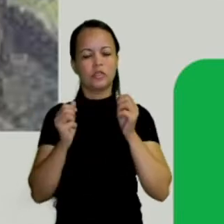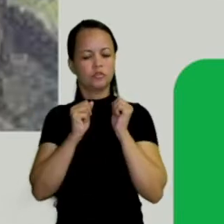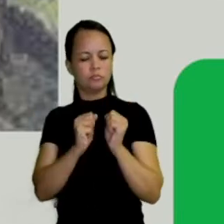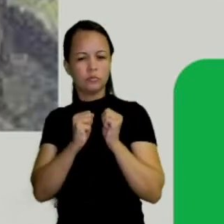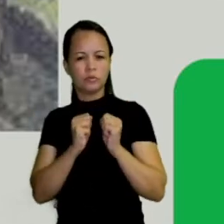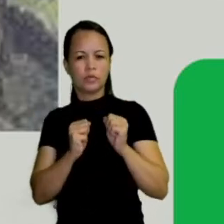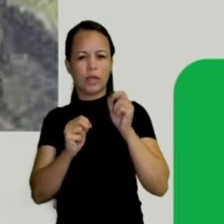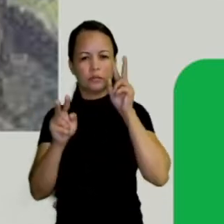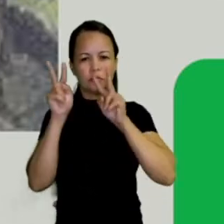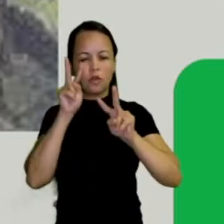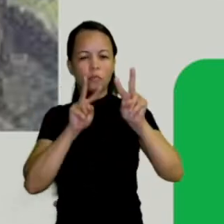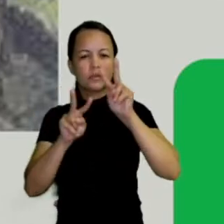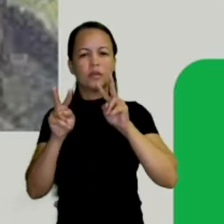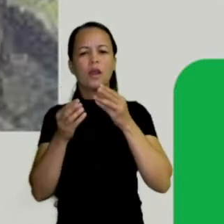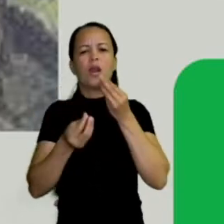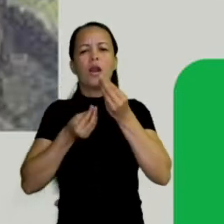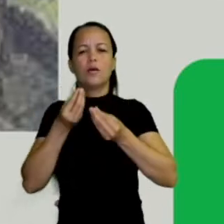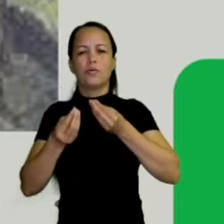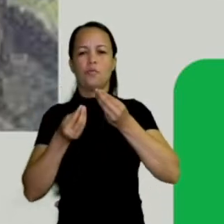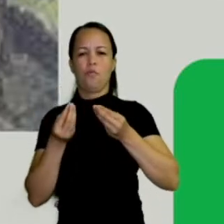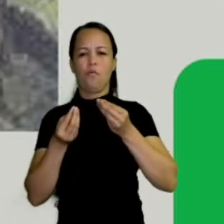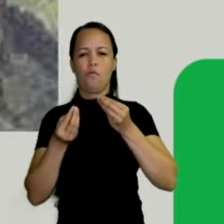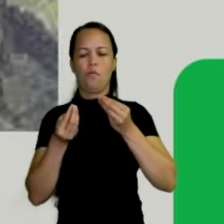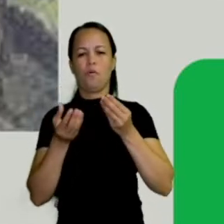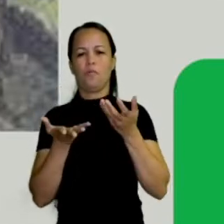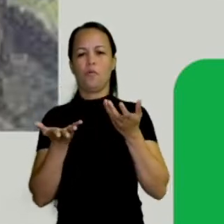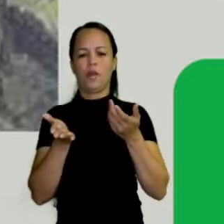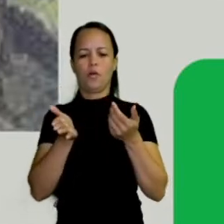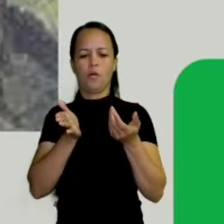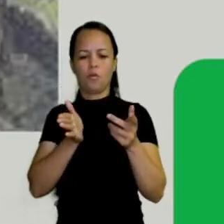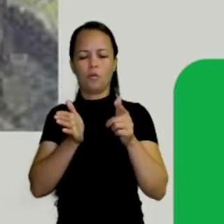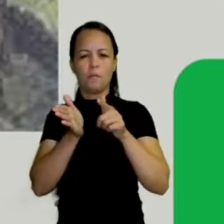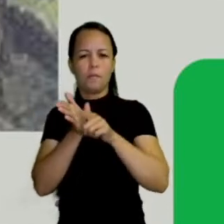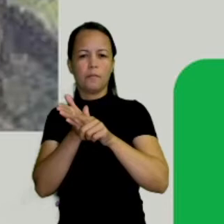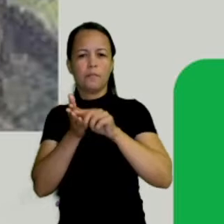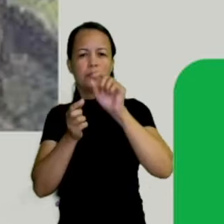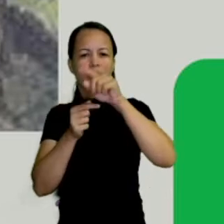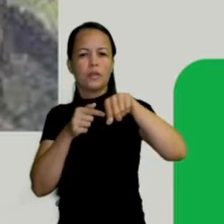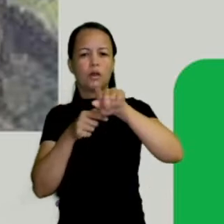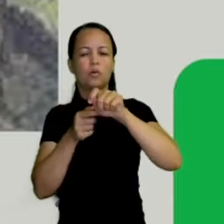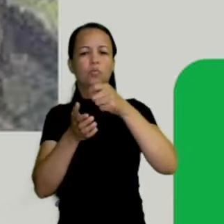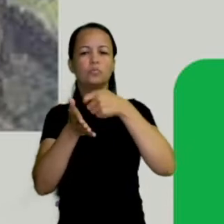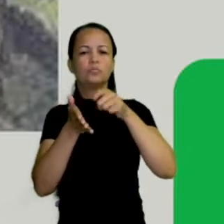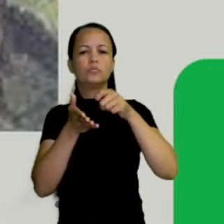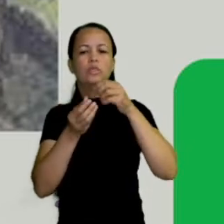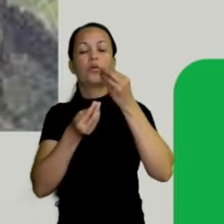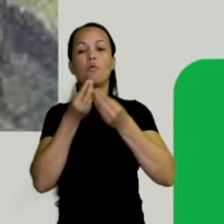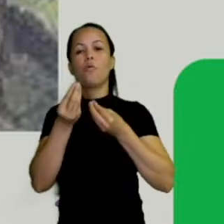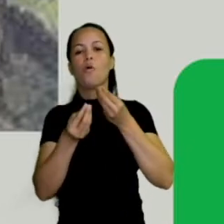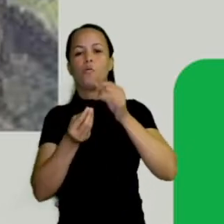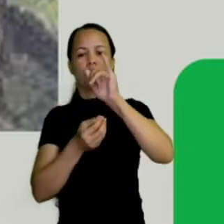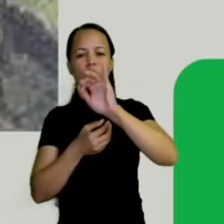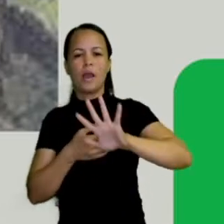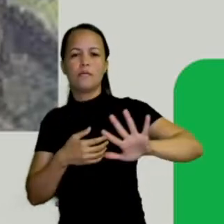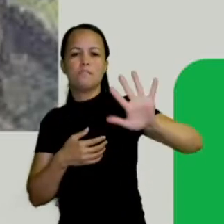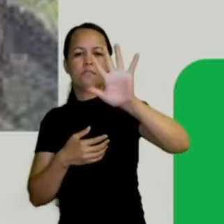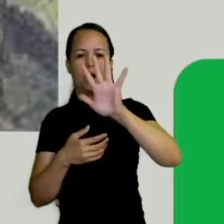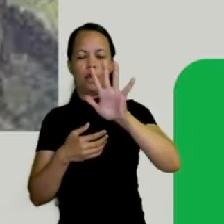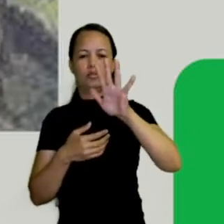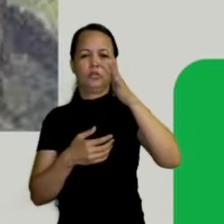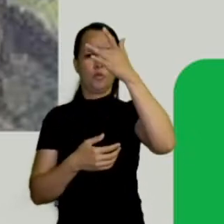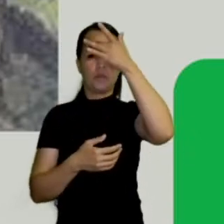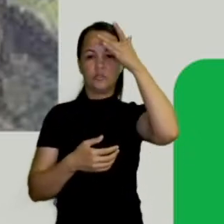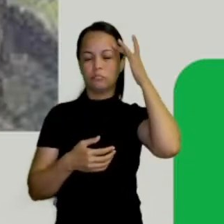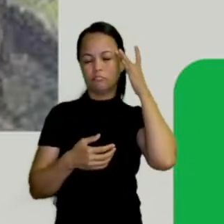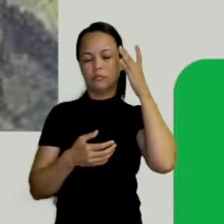pudessem enxergar a maneira como é colocado assim o papel da escravidão, de como essas pessoas eram tratadas,